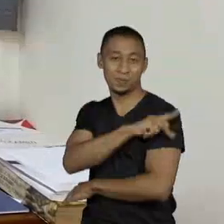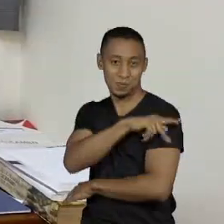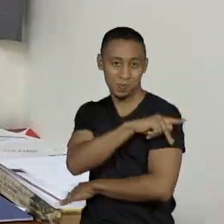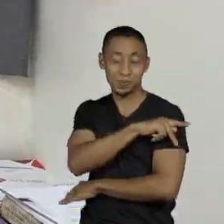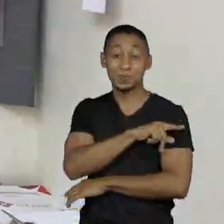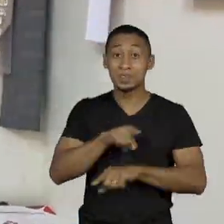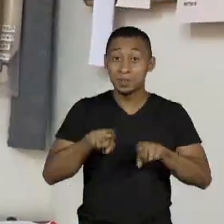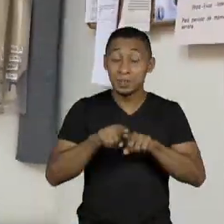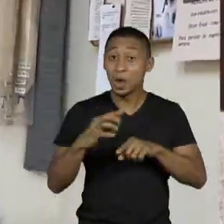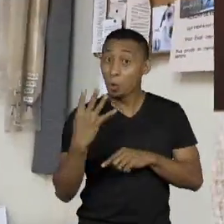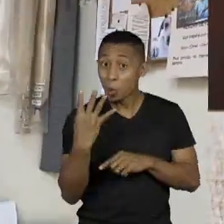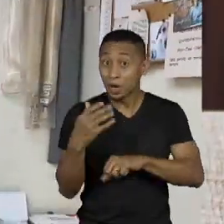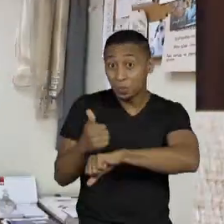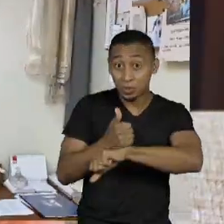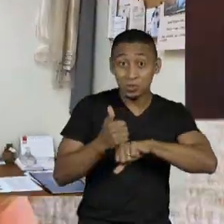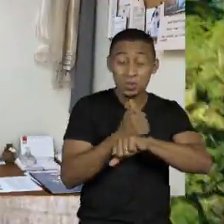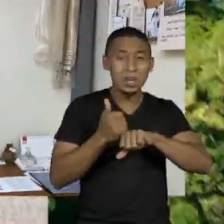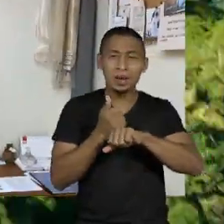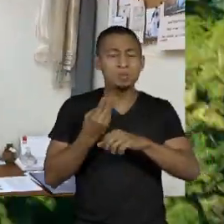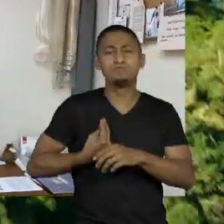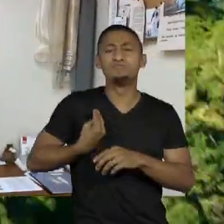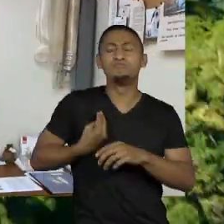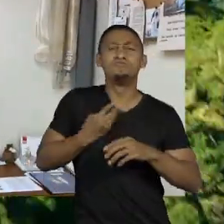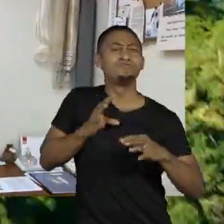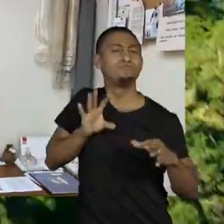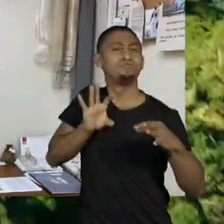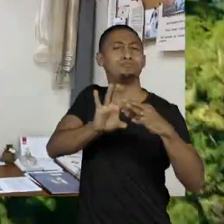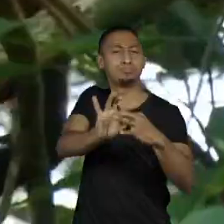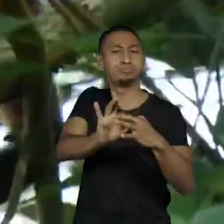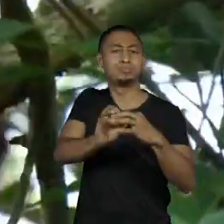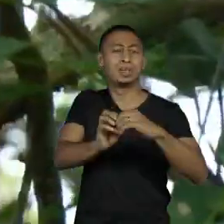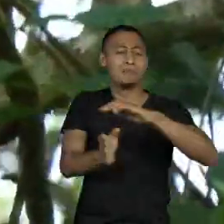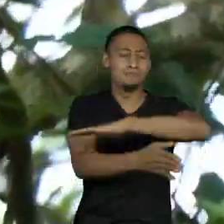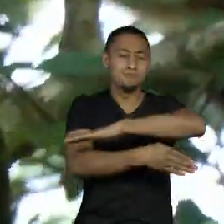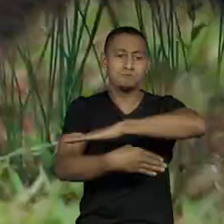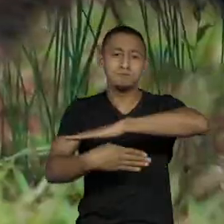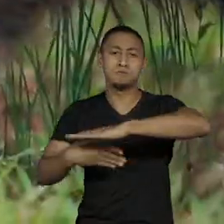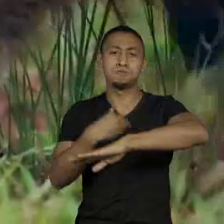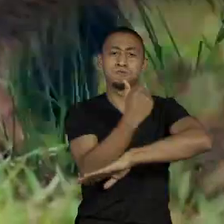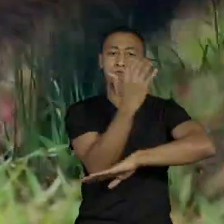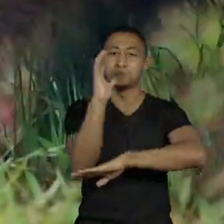comum? Uma vida interligada à biodiversidade.